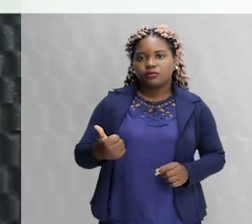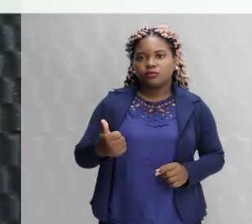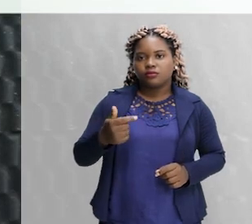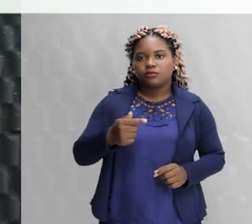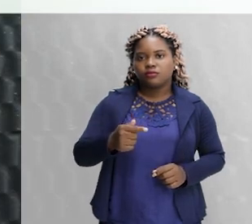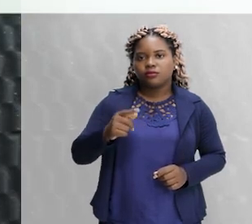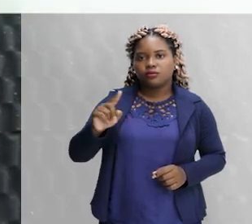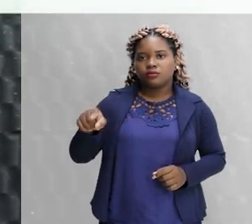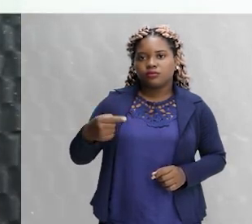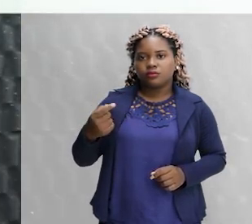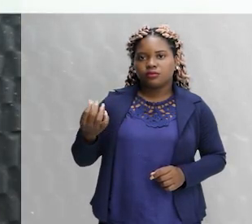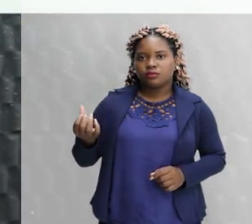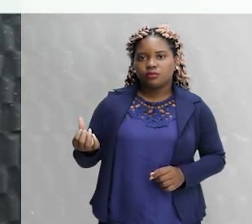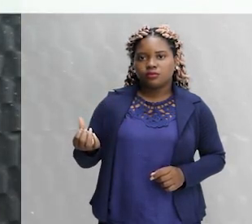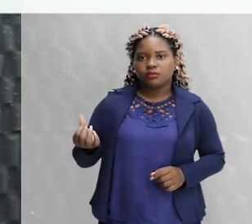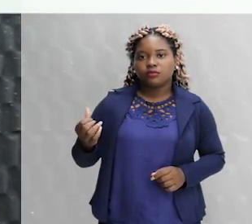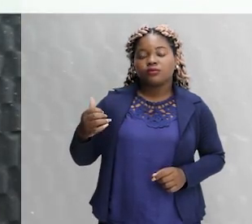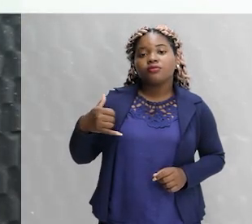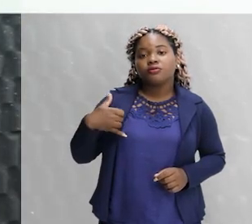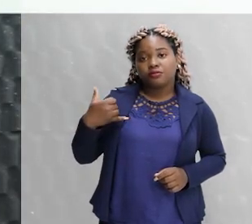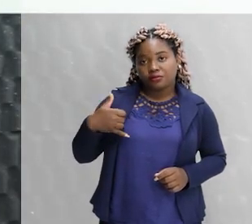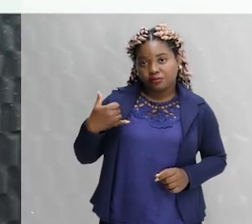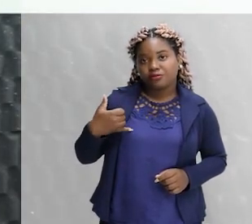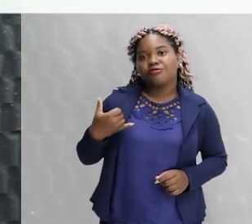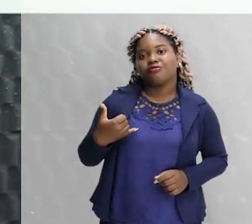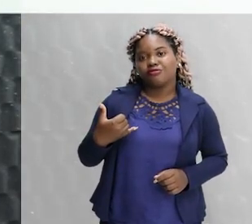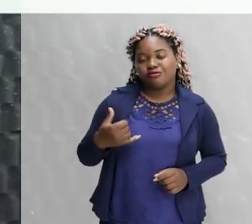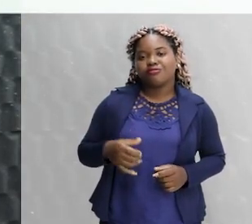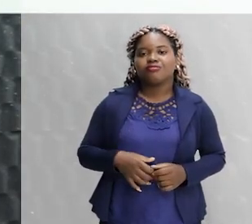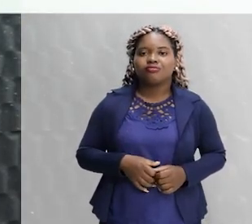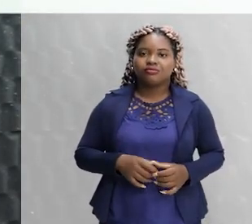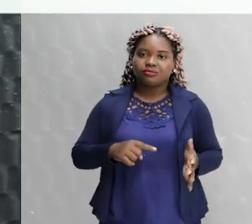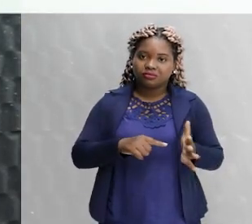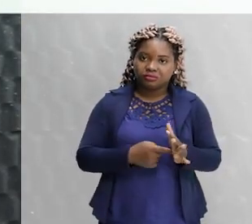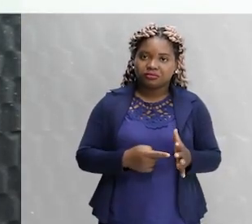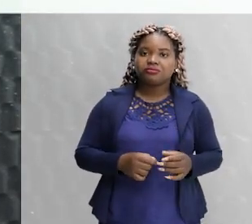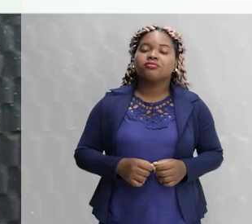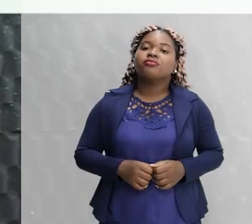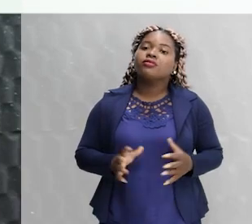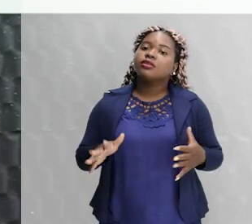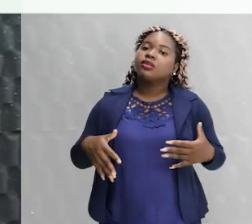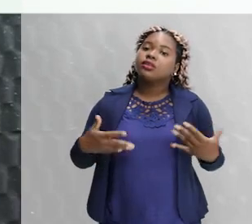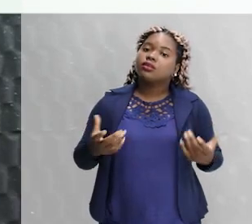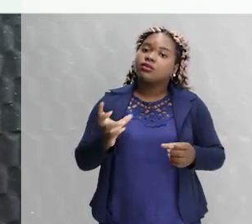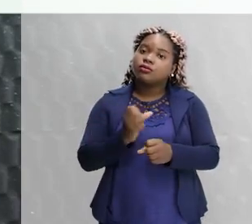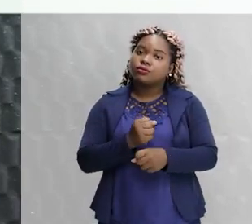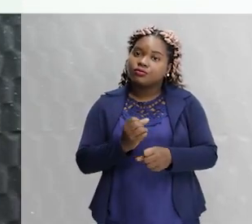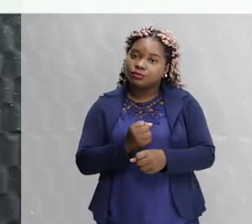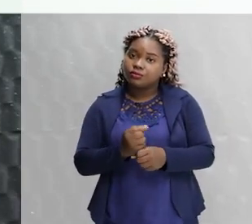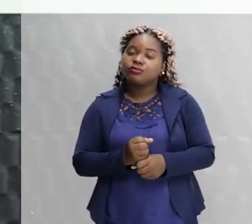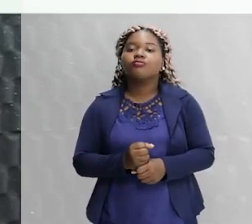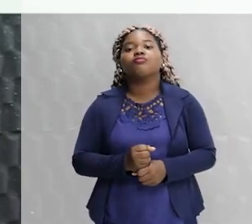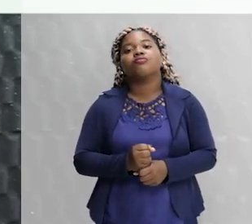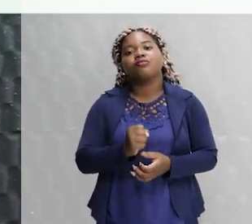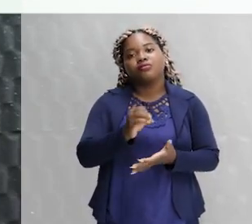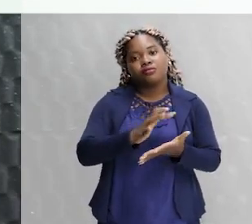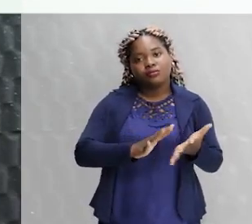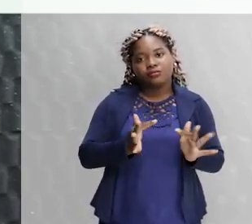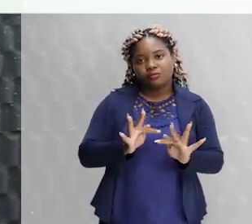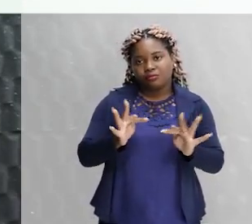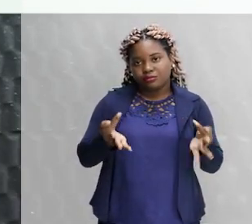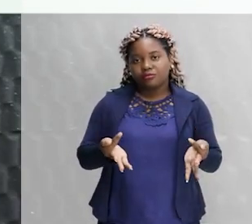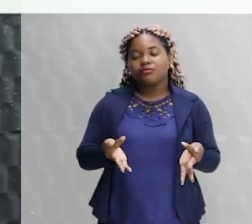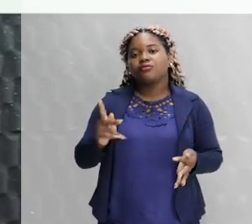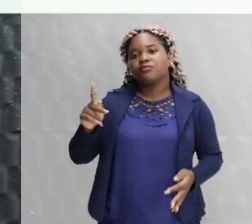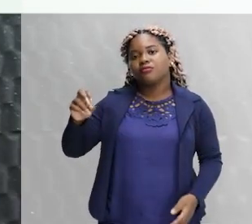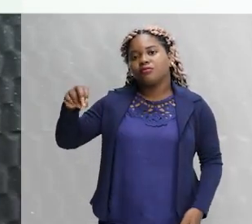17,6 anos, a média. Certo? Então, calculei, certo? Esse exercício